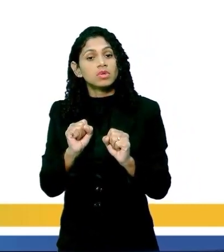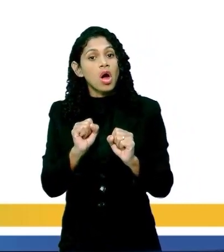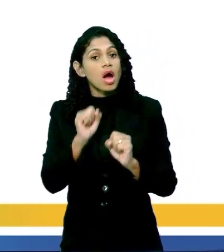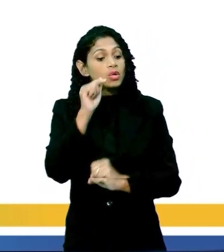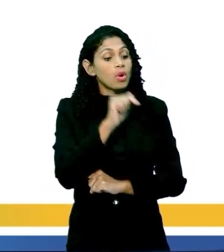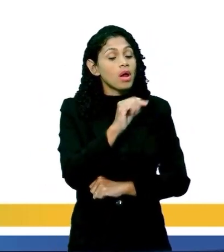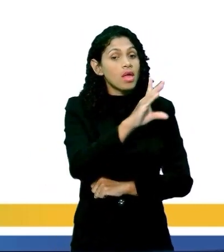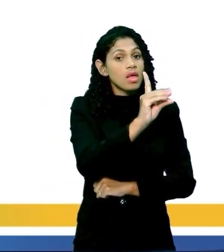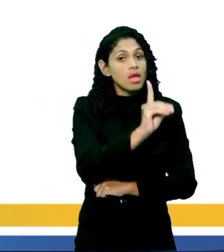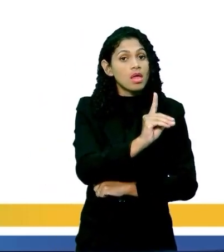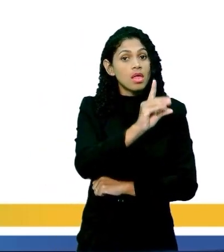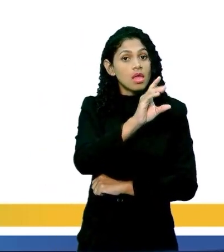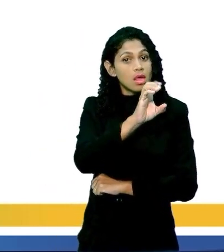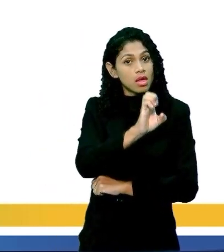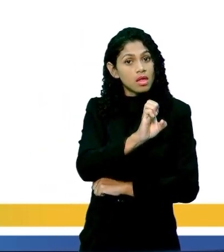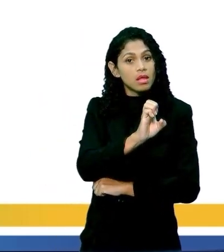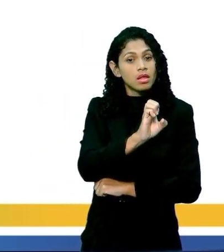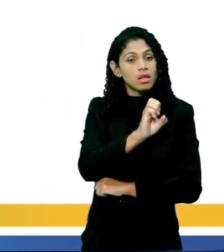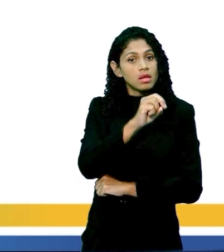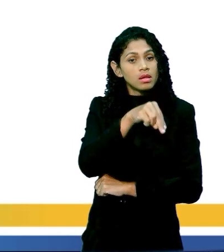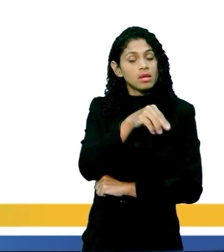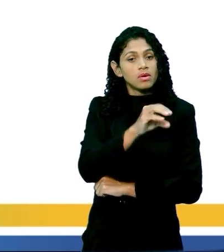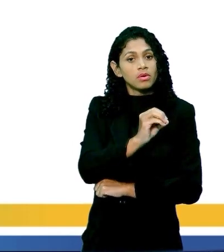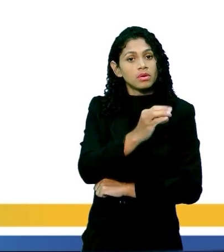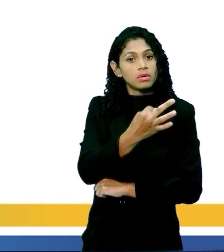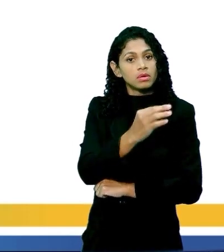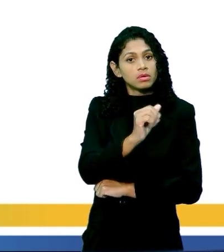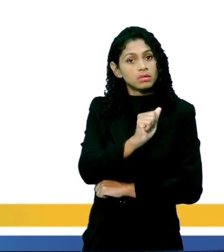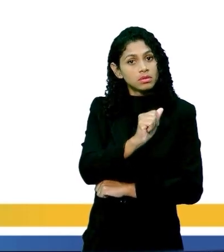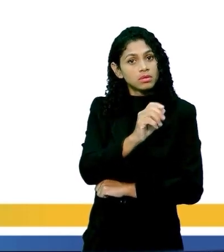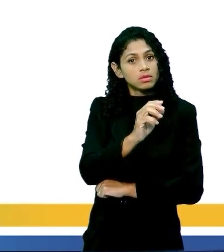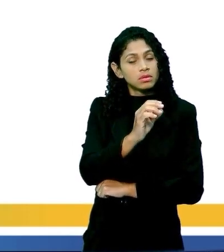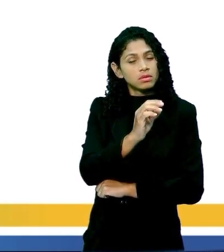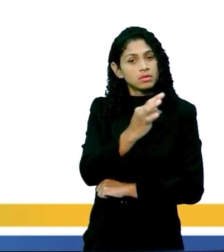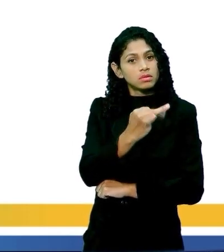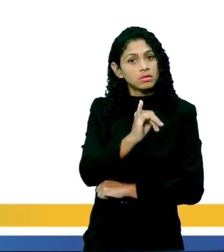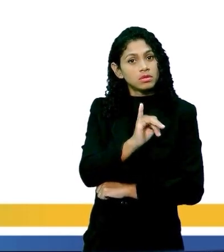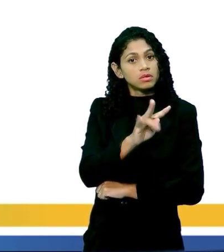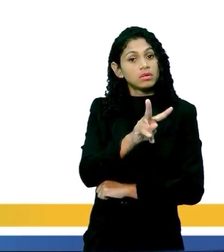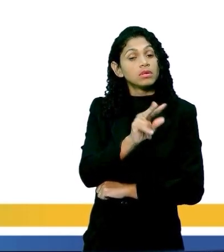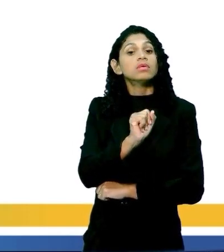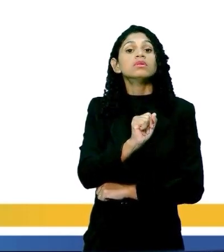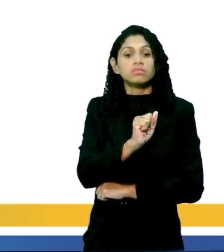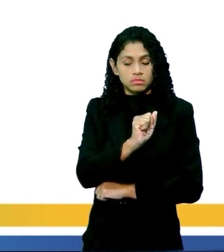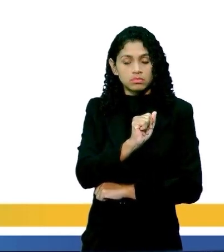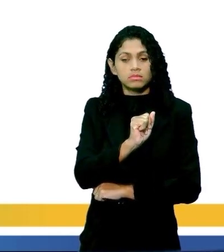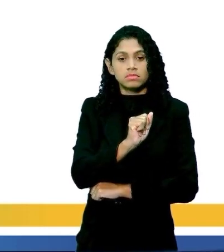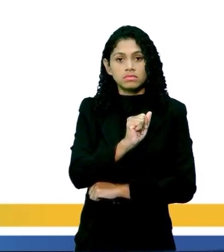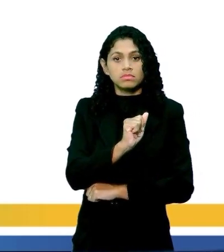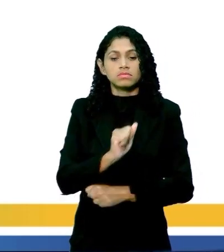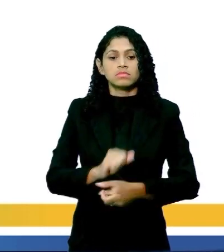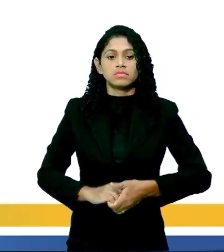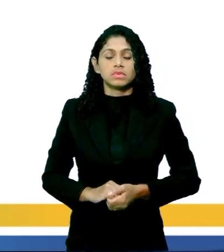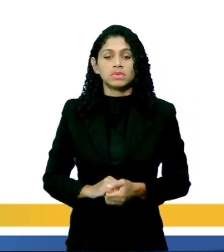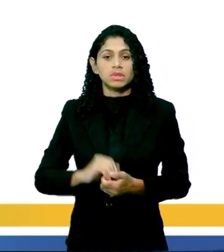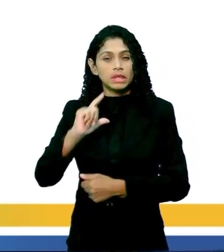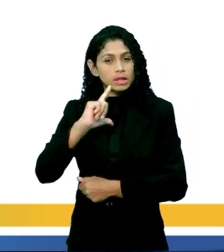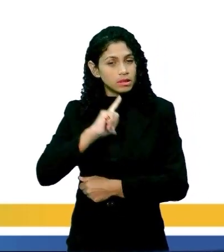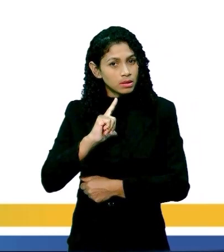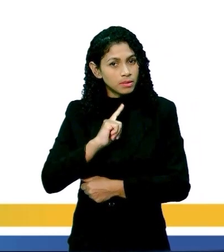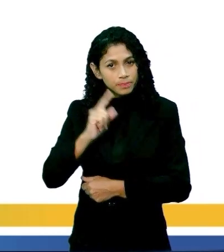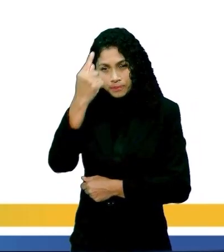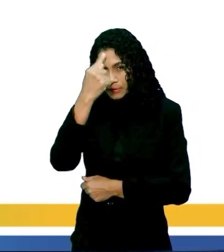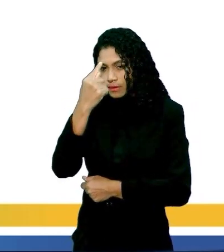criando objetividade na transmissão da informação. E aí eu coloquei aí para vocês essa imagem